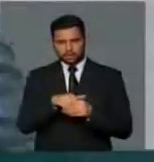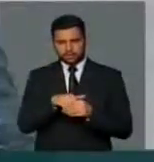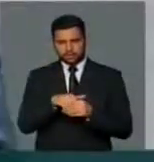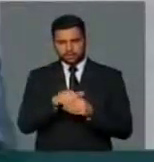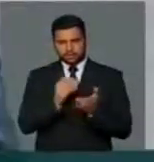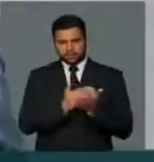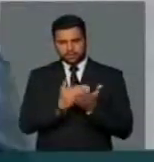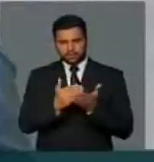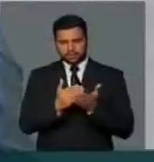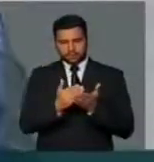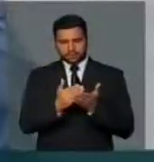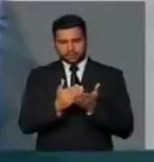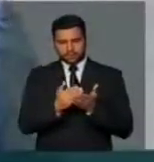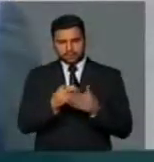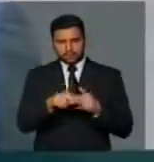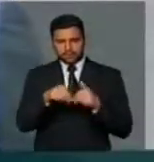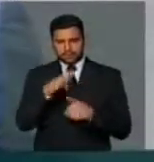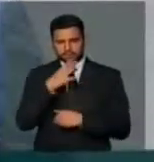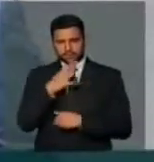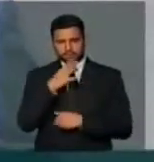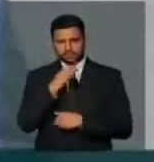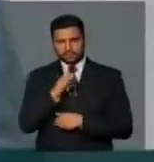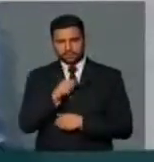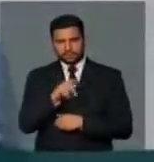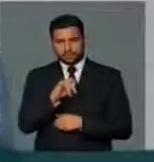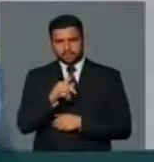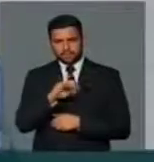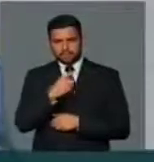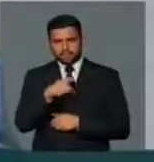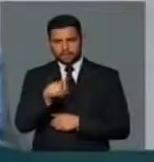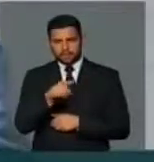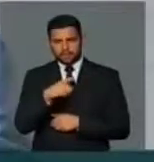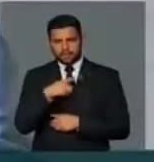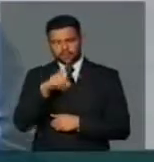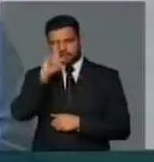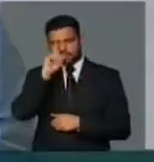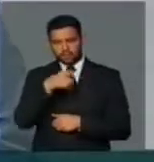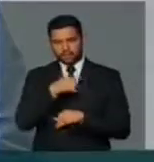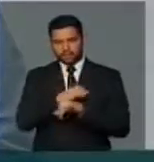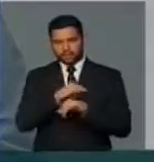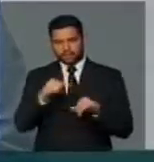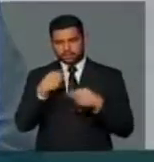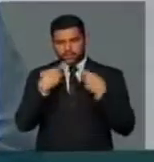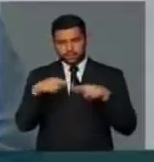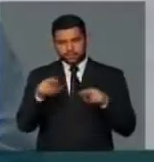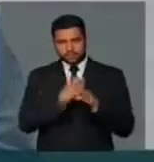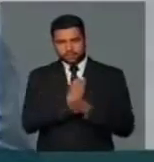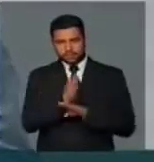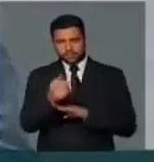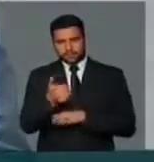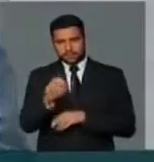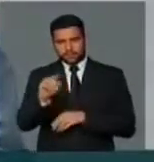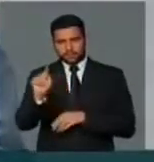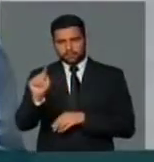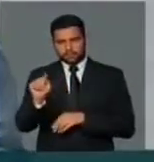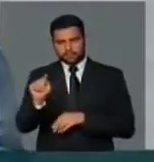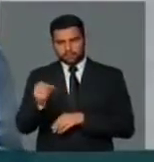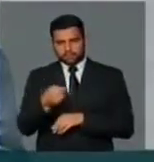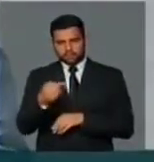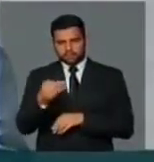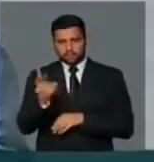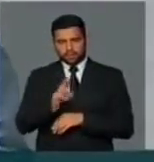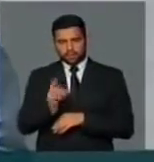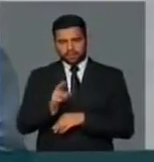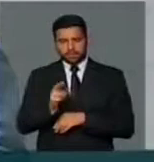nesse processo, que é conhecido como Sapão. Ele agora foi denunciado por desvio de 100 mil